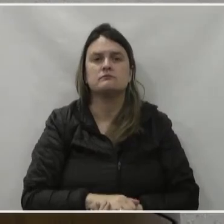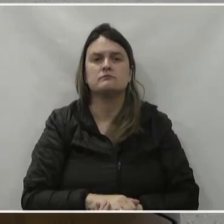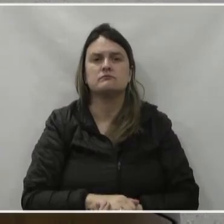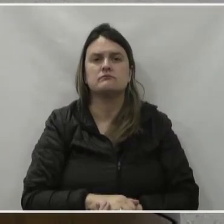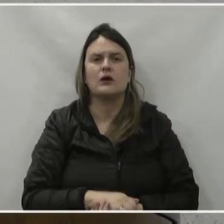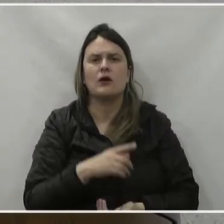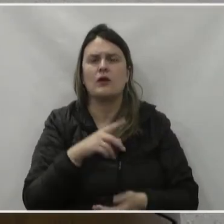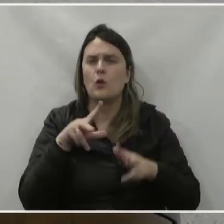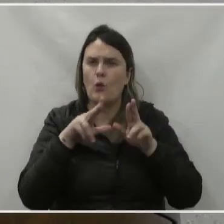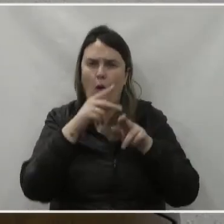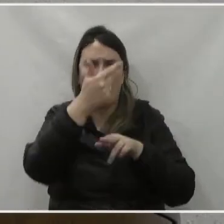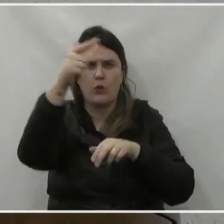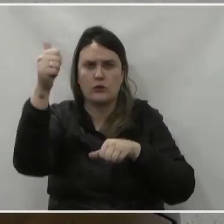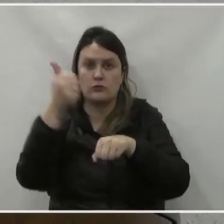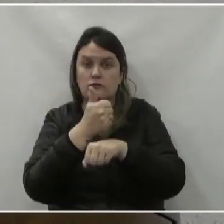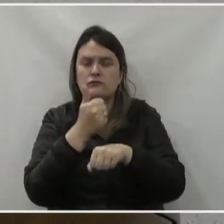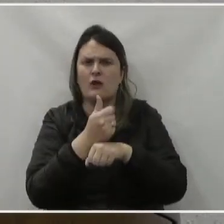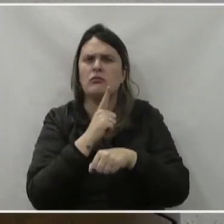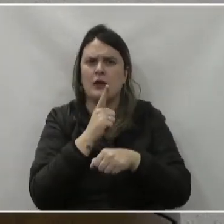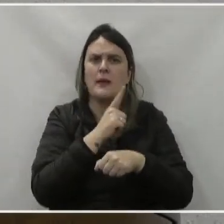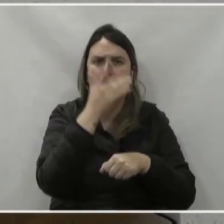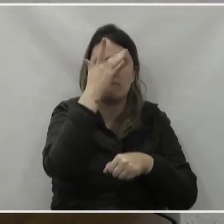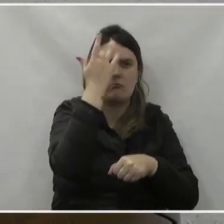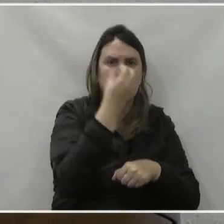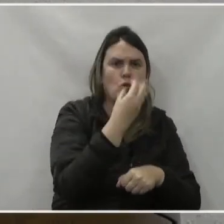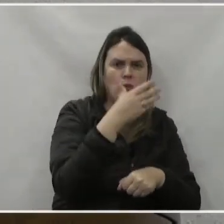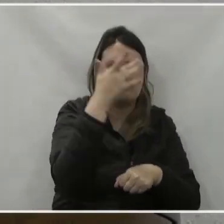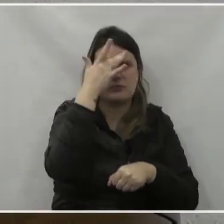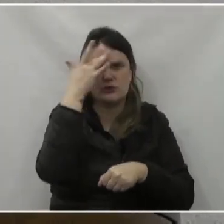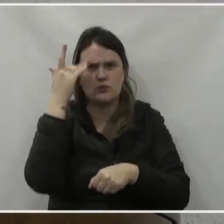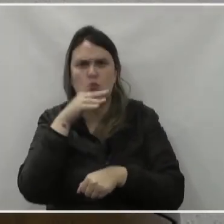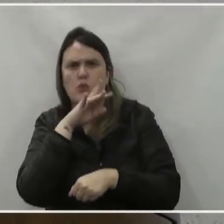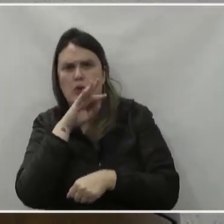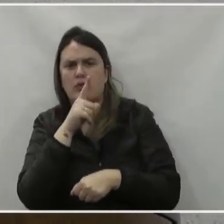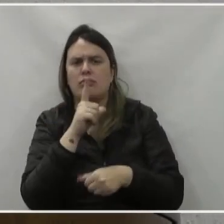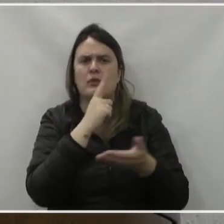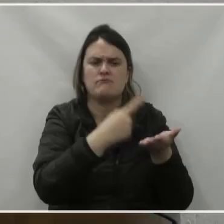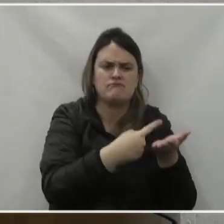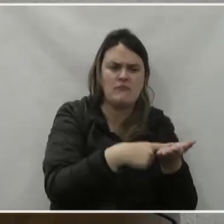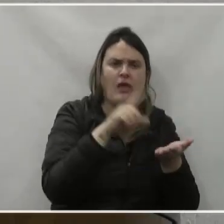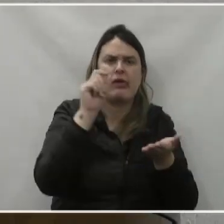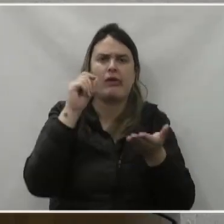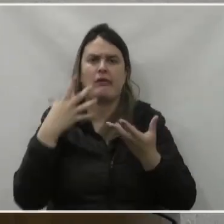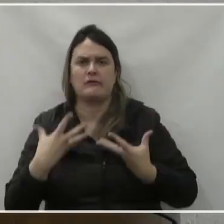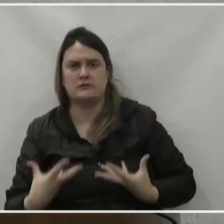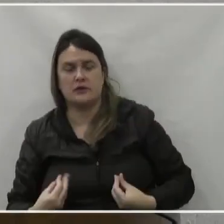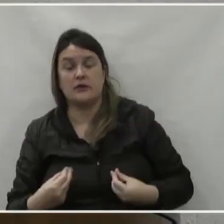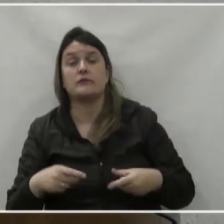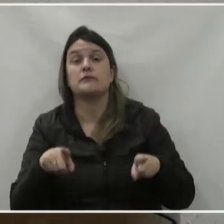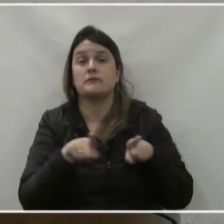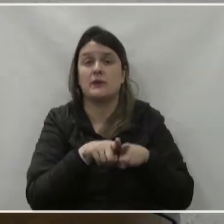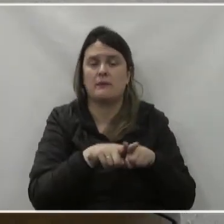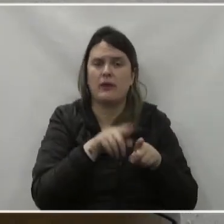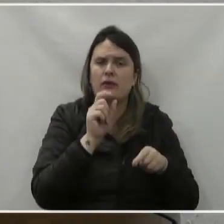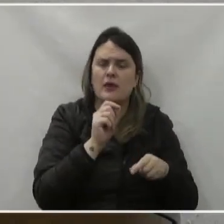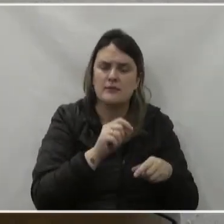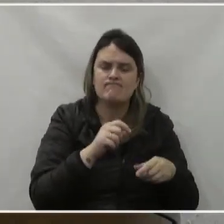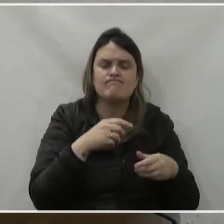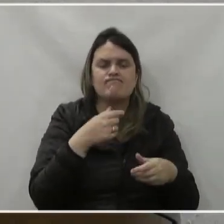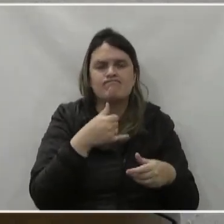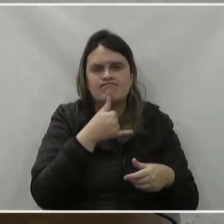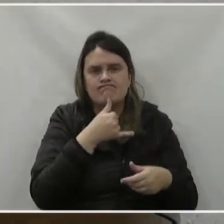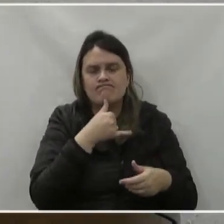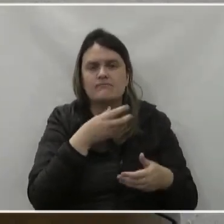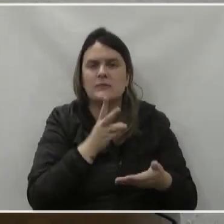as profissões, há o bom e o ruim, o mais dedicado e o mais cansado. Há também aqueles que se mantêm